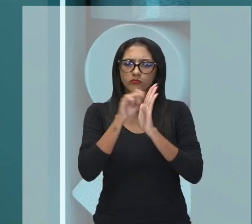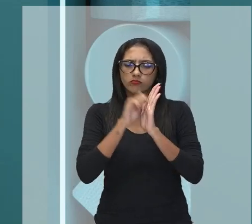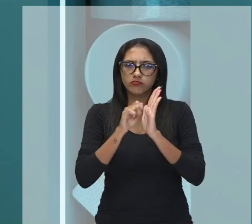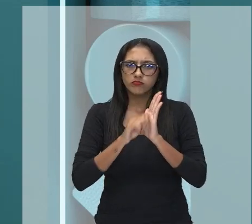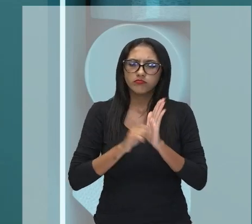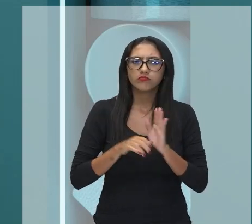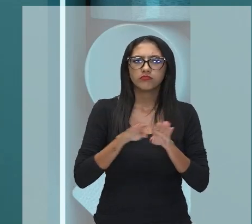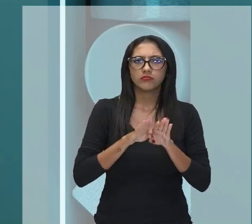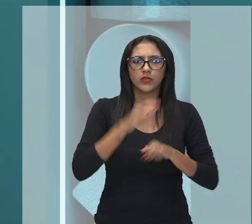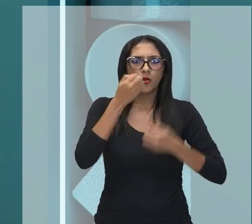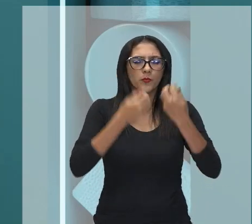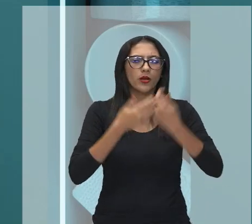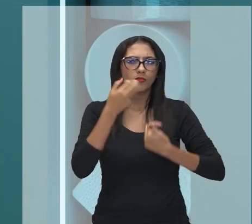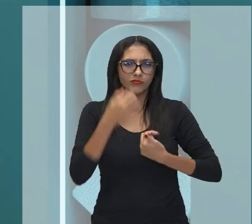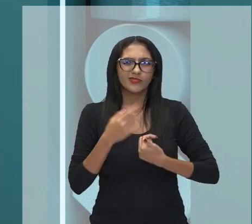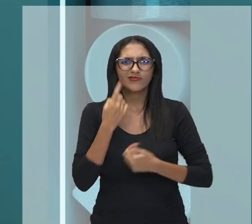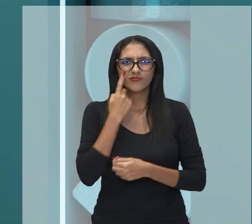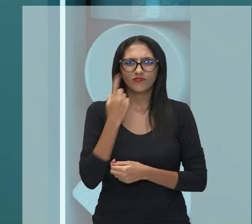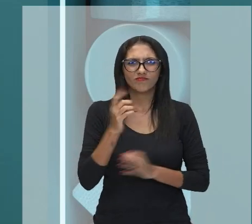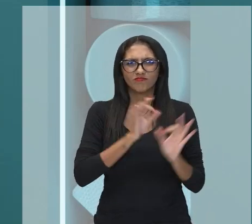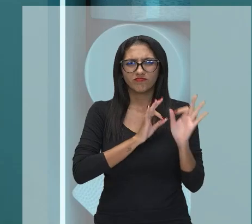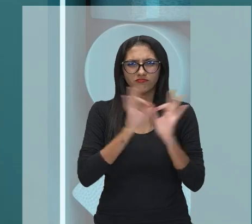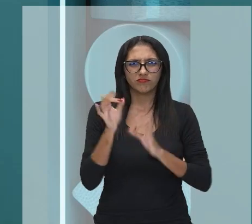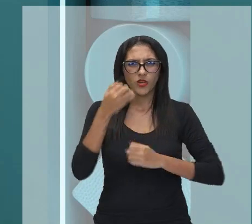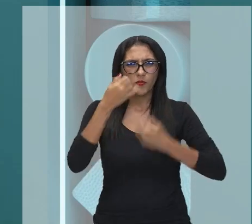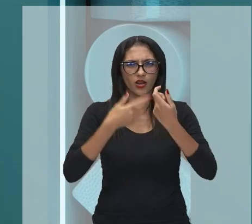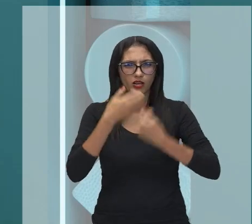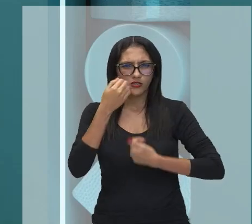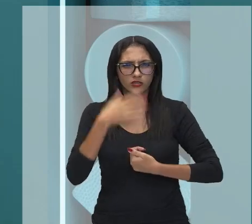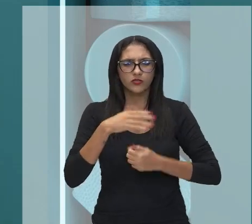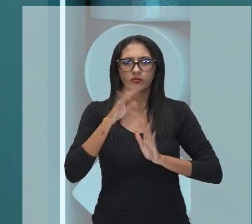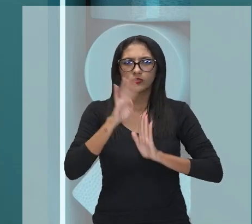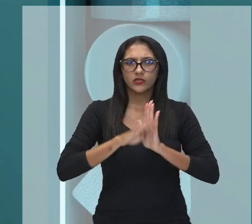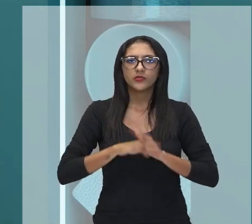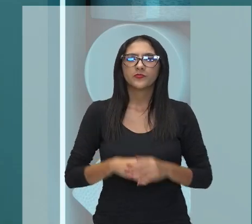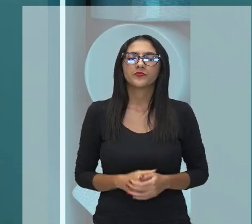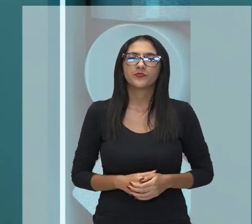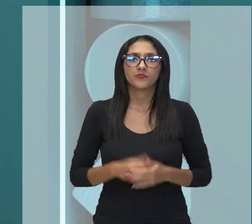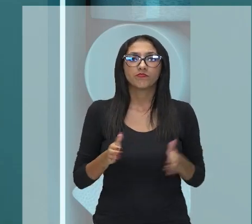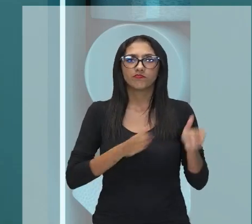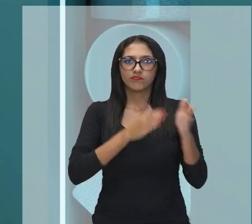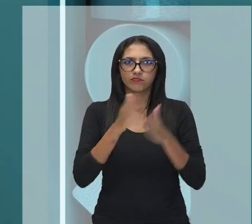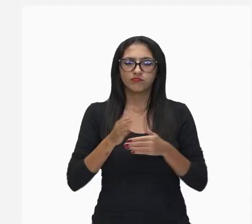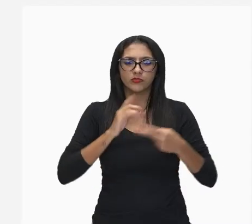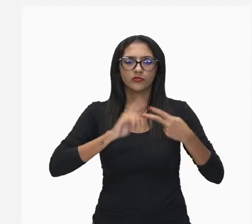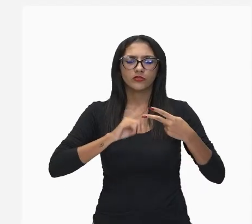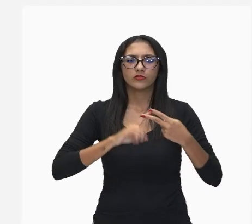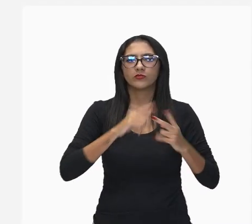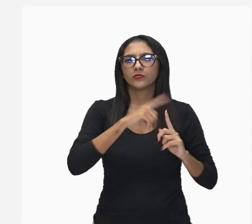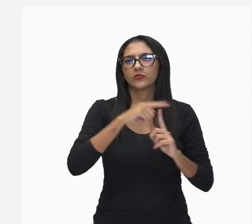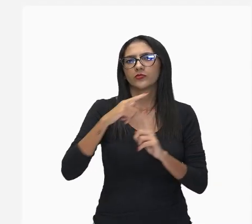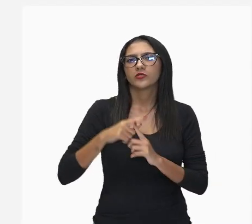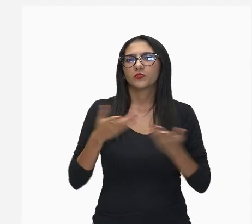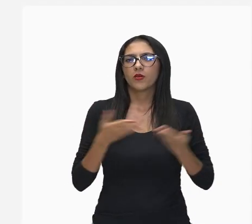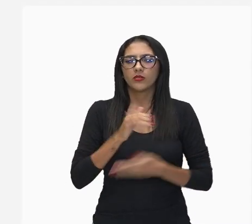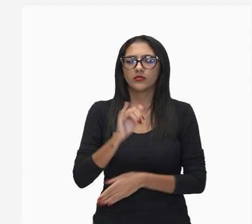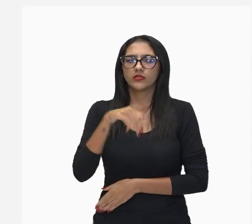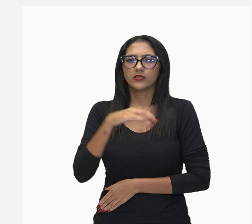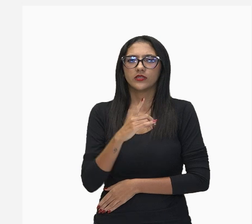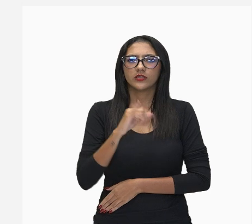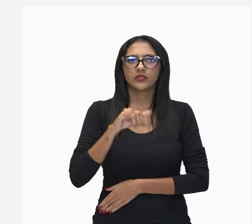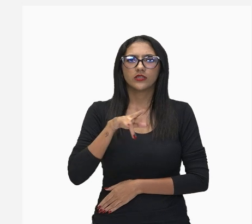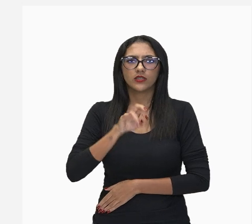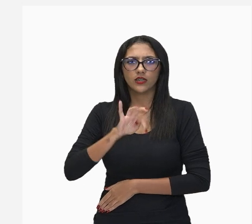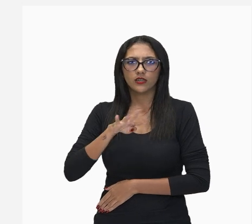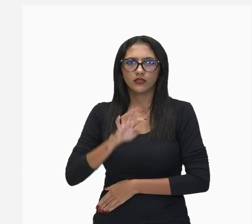empregado, como a gente pode ver aí no texto, na obra de Macunaíma. Vamos estudar o discurso indireto, colocando aí o nosso conceito. Olha